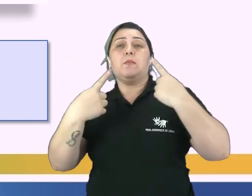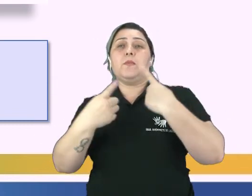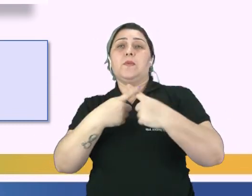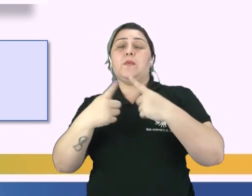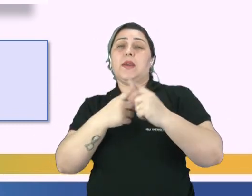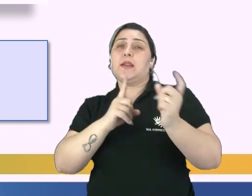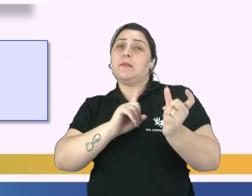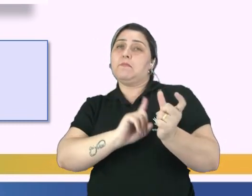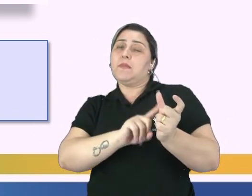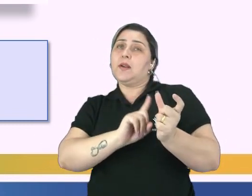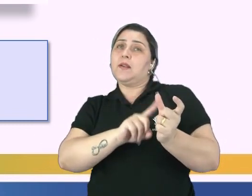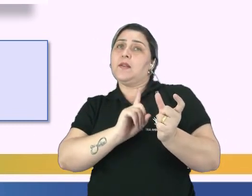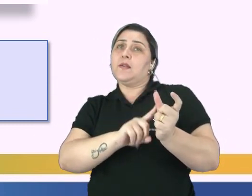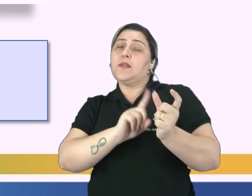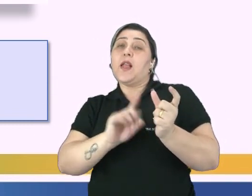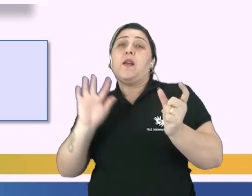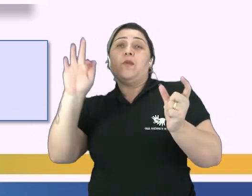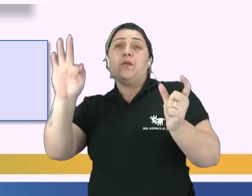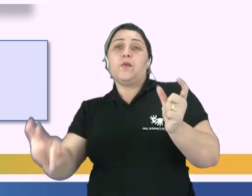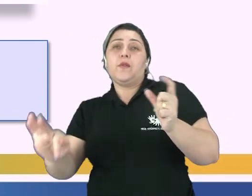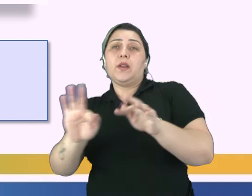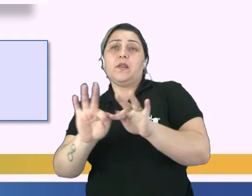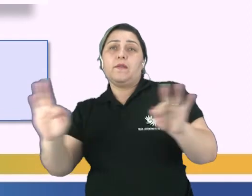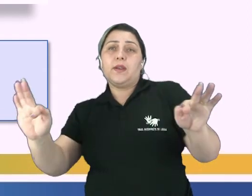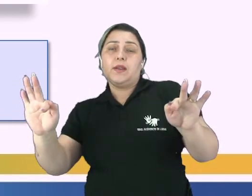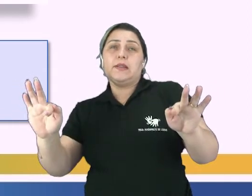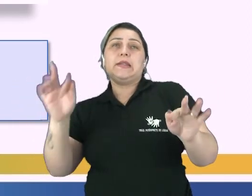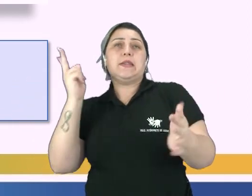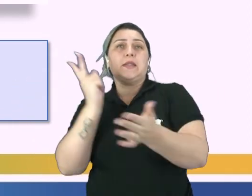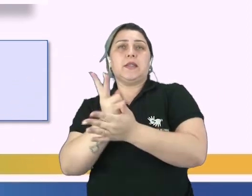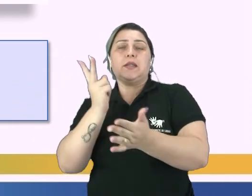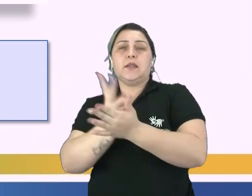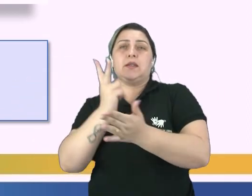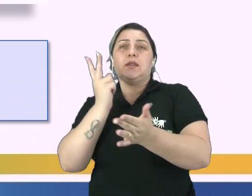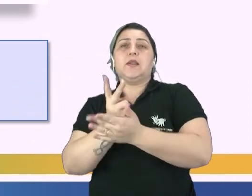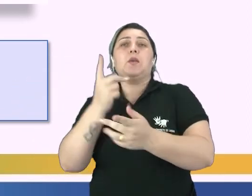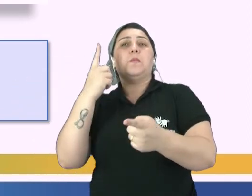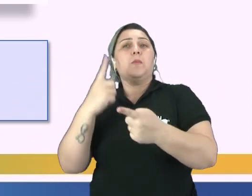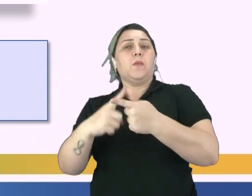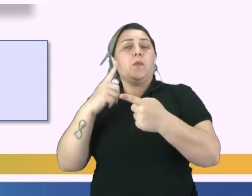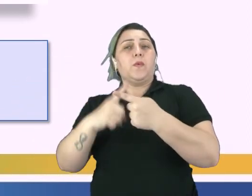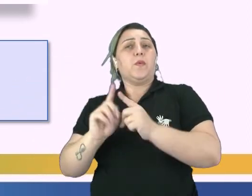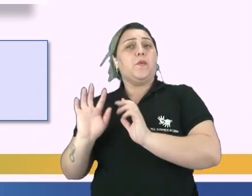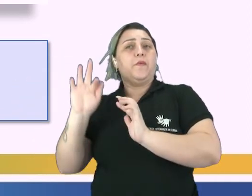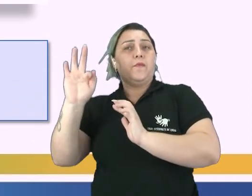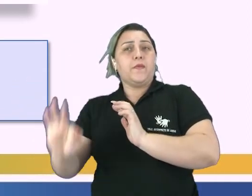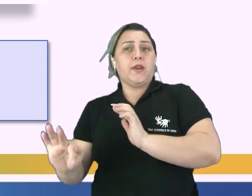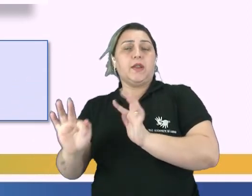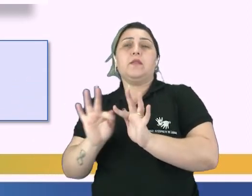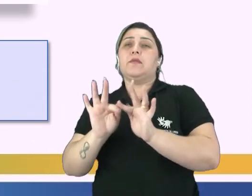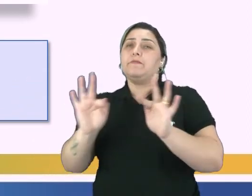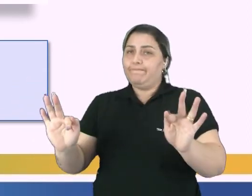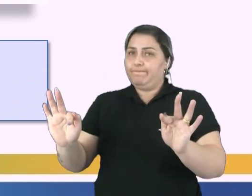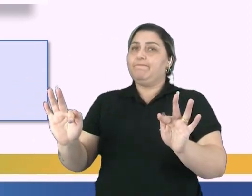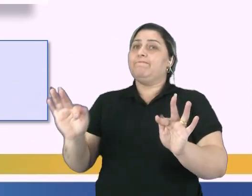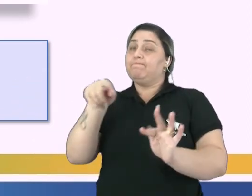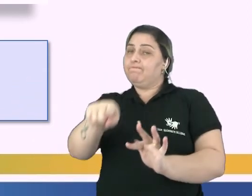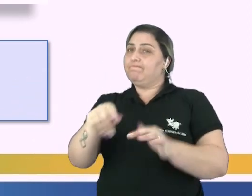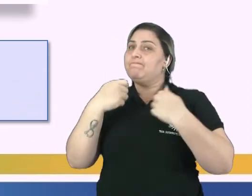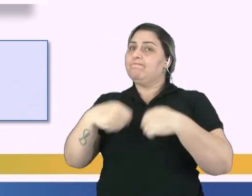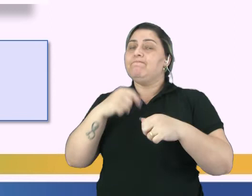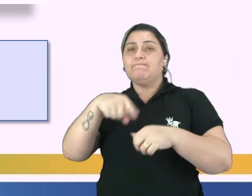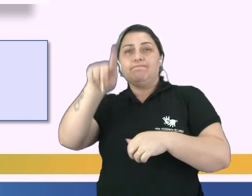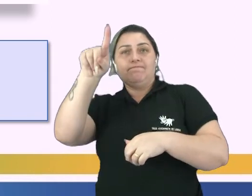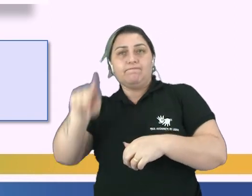palavra porquê está no fim da frase. Todas as vezes que o porquê estiver no final da frase, você deve